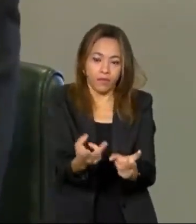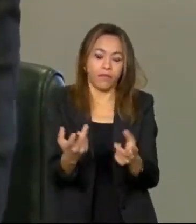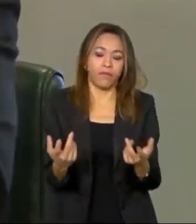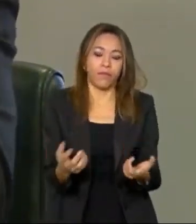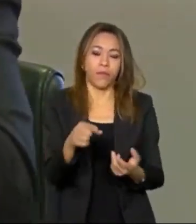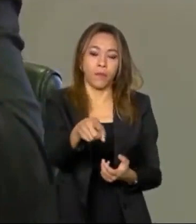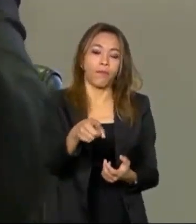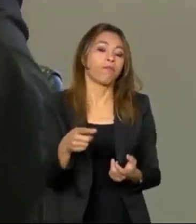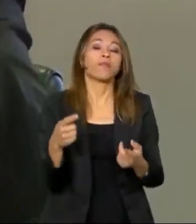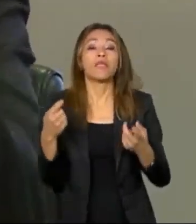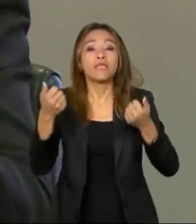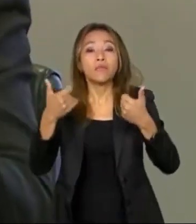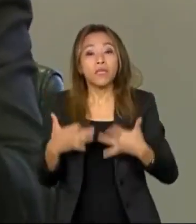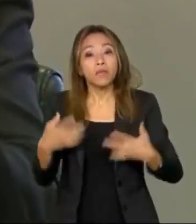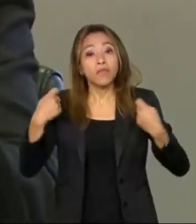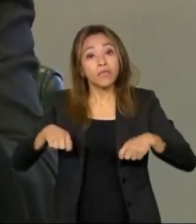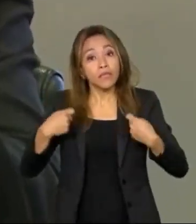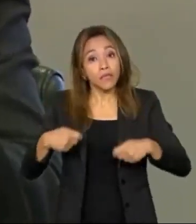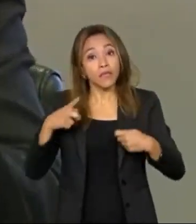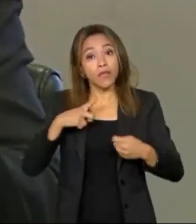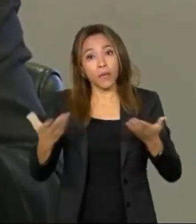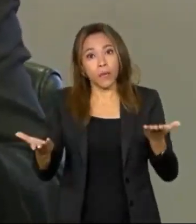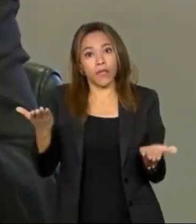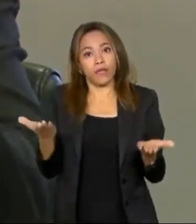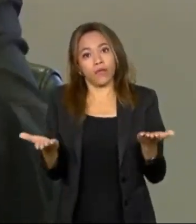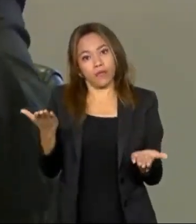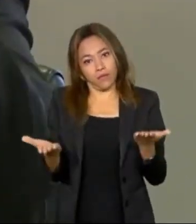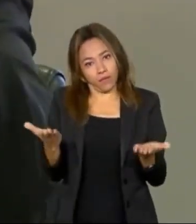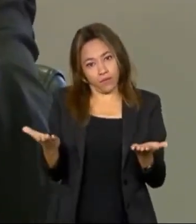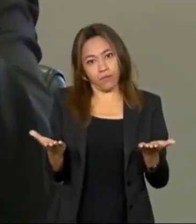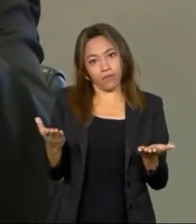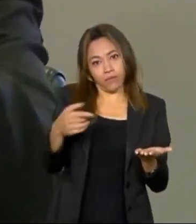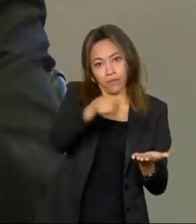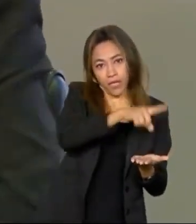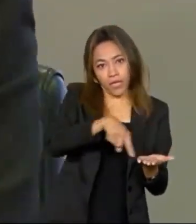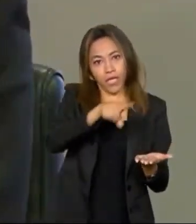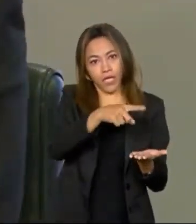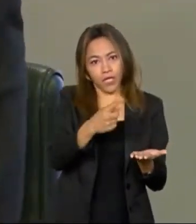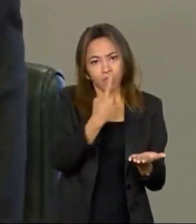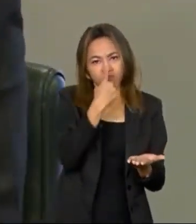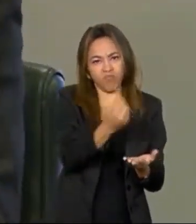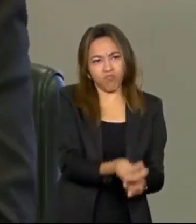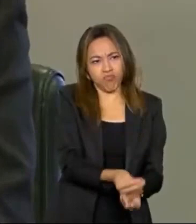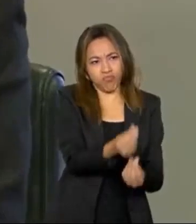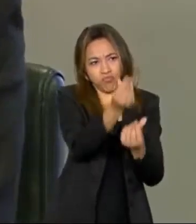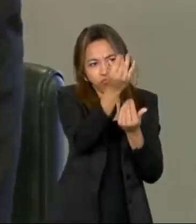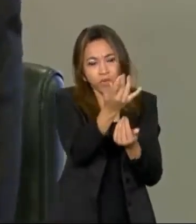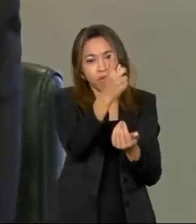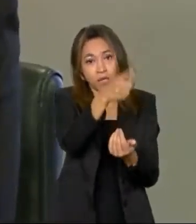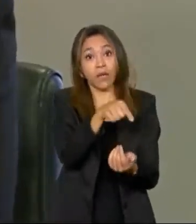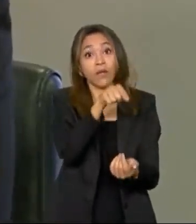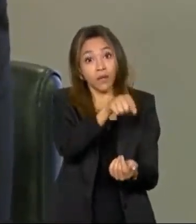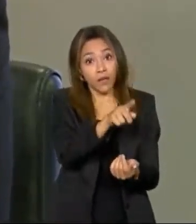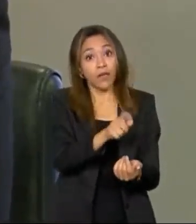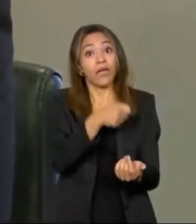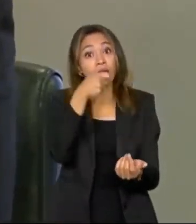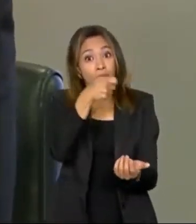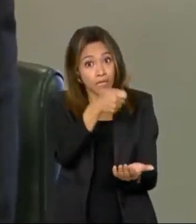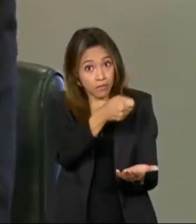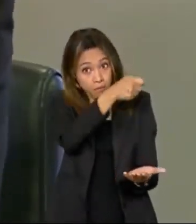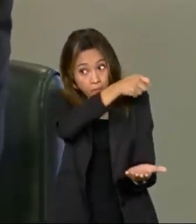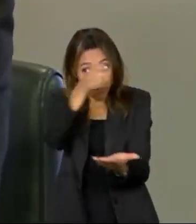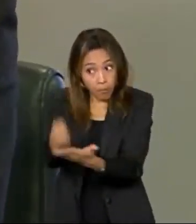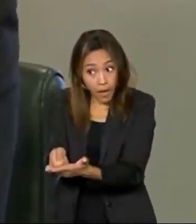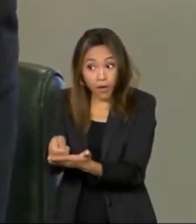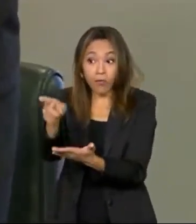estipular uma balança em que os emissores pagam por quem está capturando carbono.